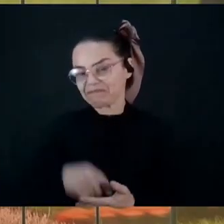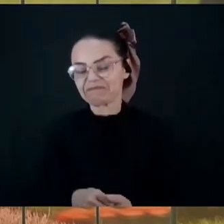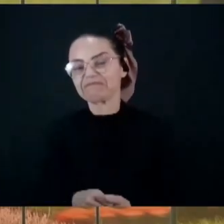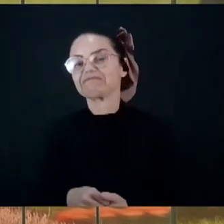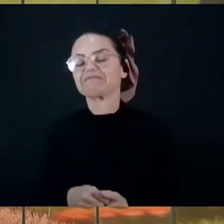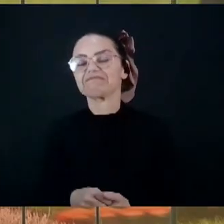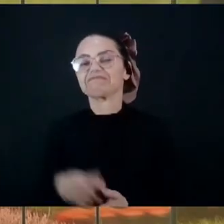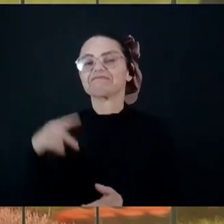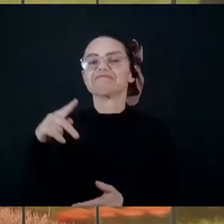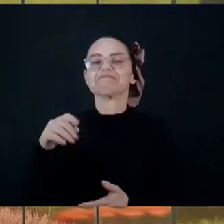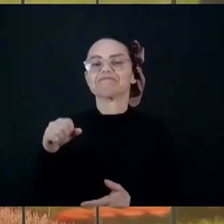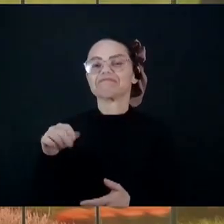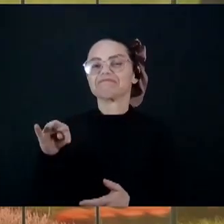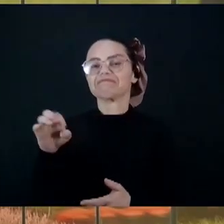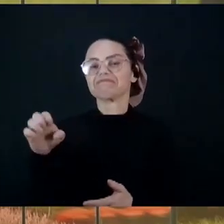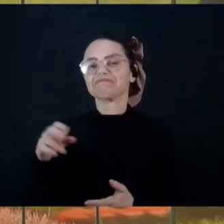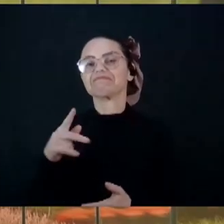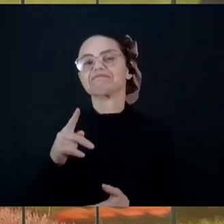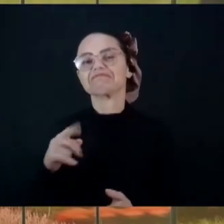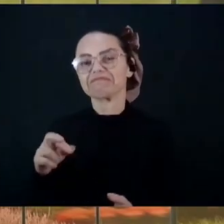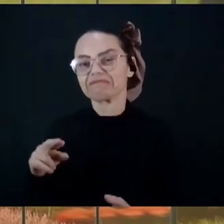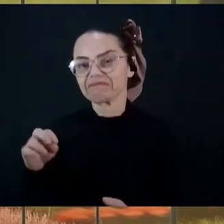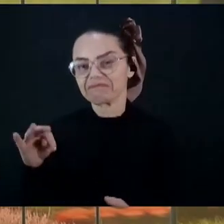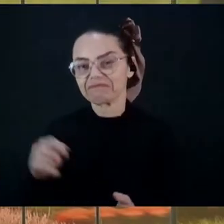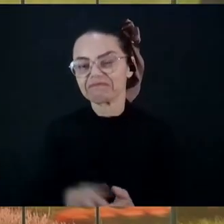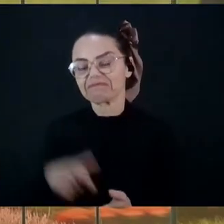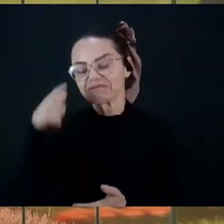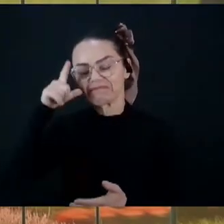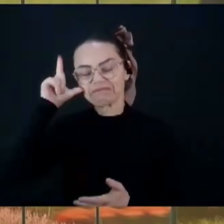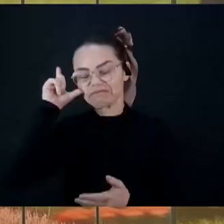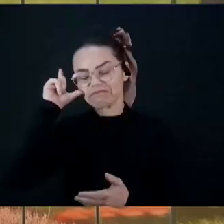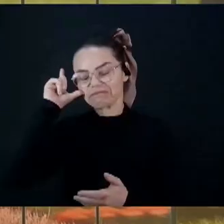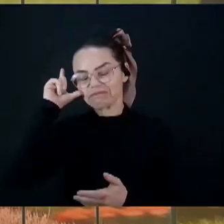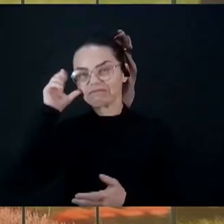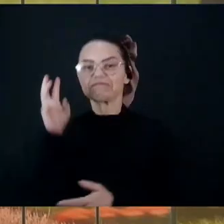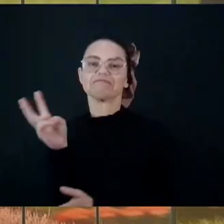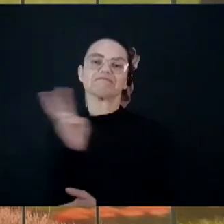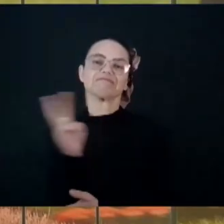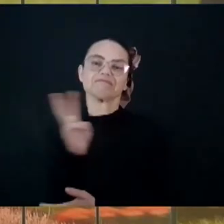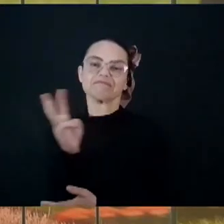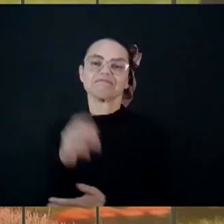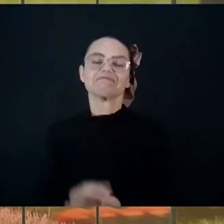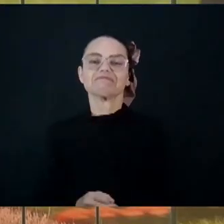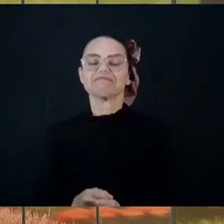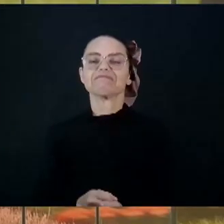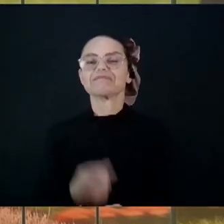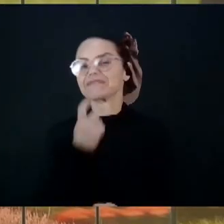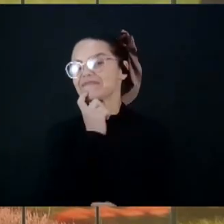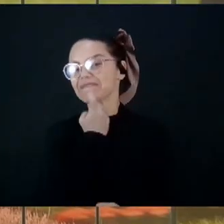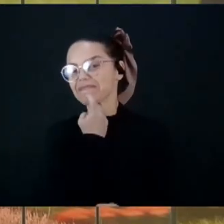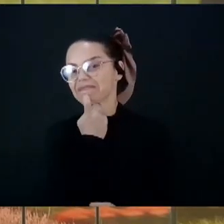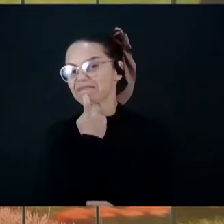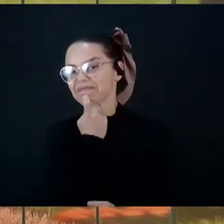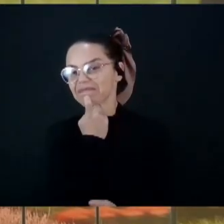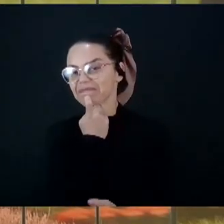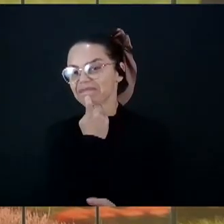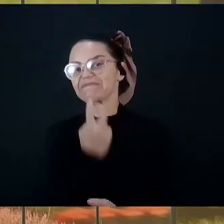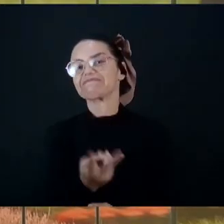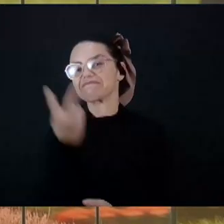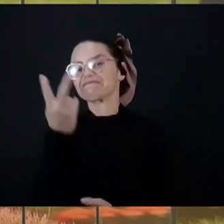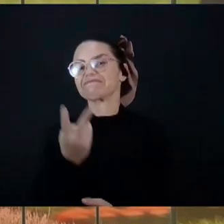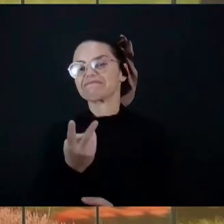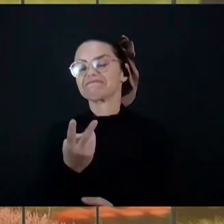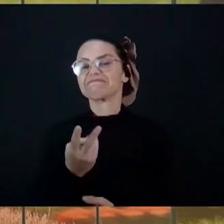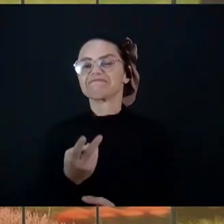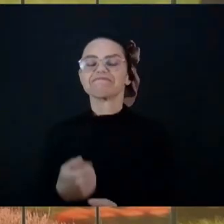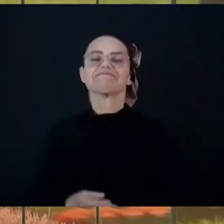Preta e Atlético. E ontem no Maranhão, a equipe campineira sofreu a segunda derrota na final da